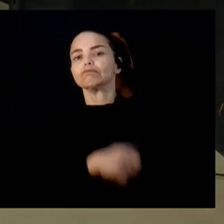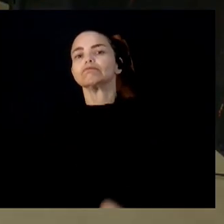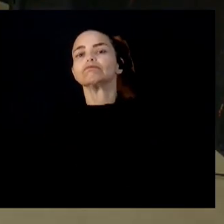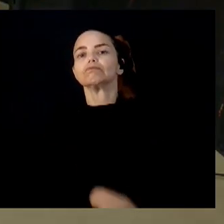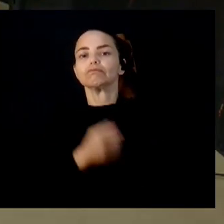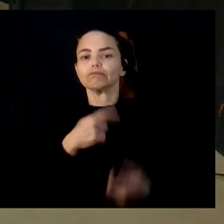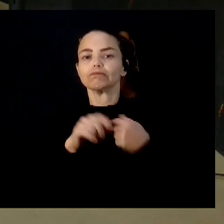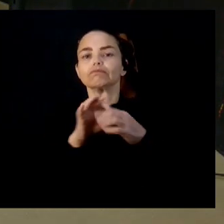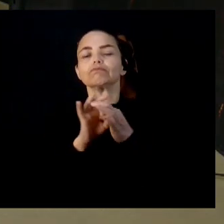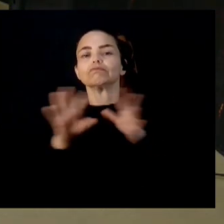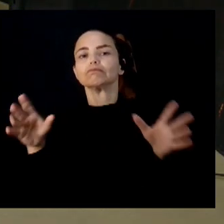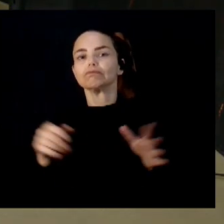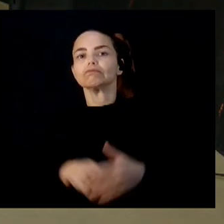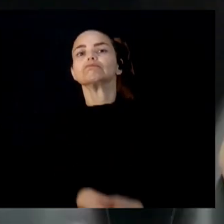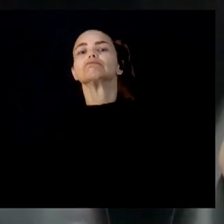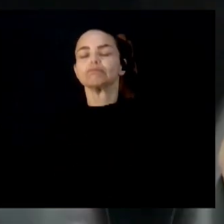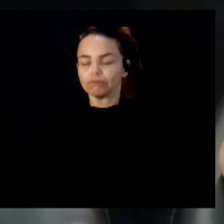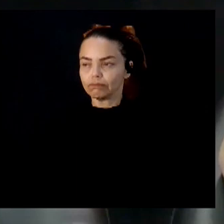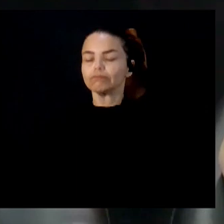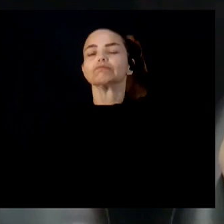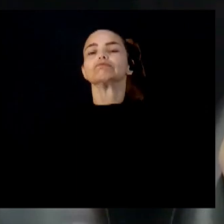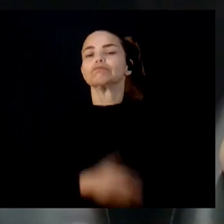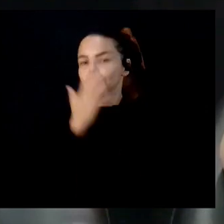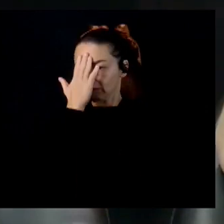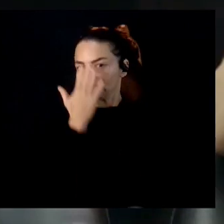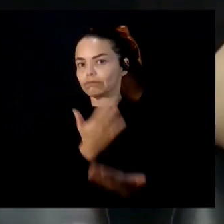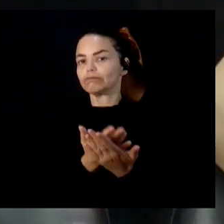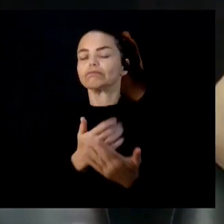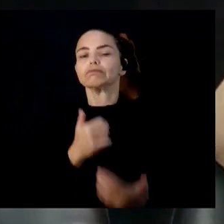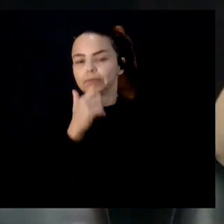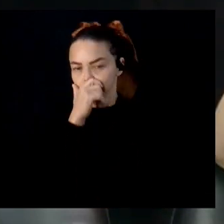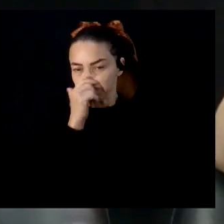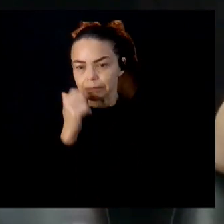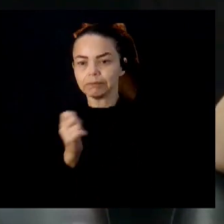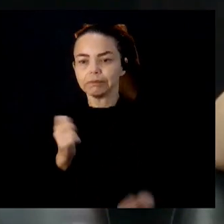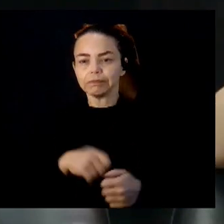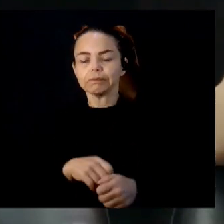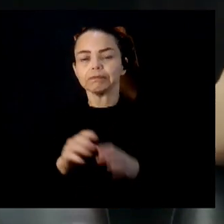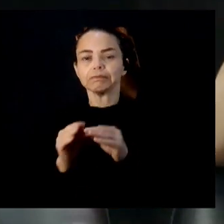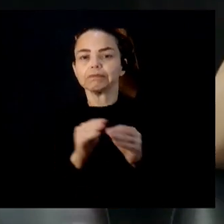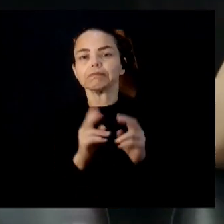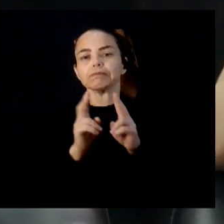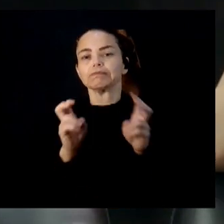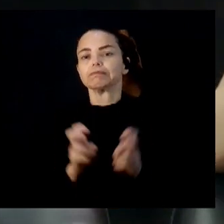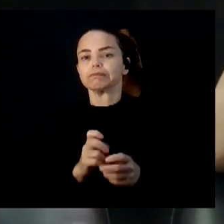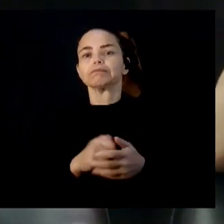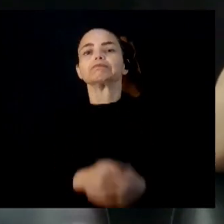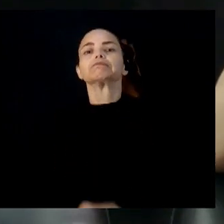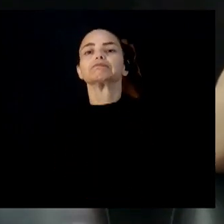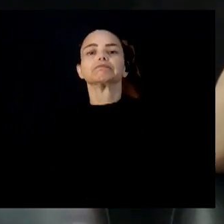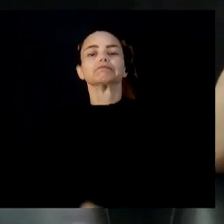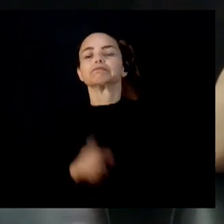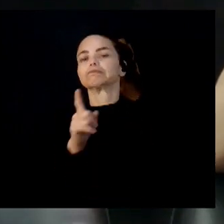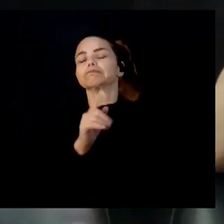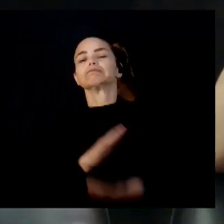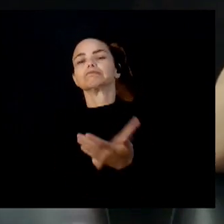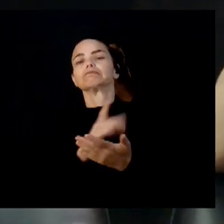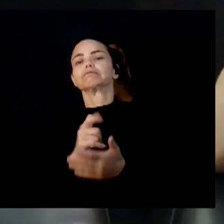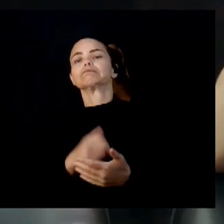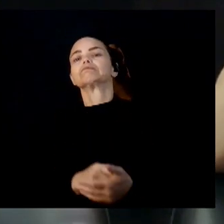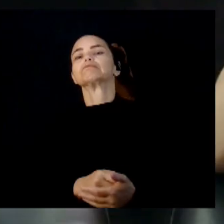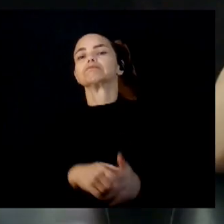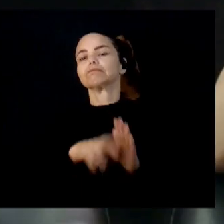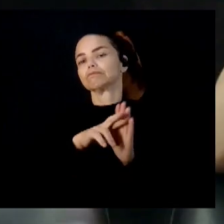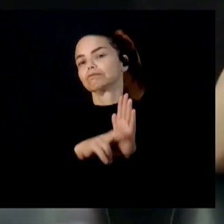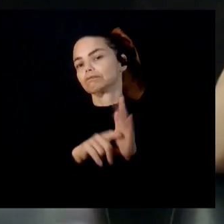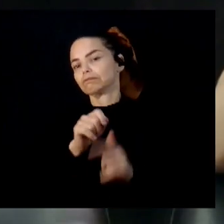também. uma liberdade, uma confiança, né, de que eu posso trazer todos os assuntos para a nossa relação, não alguns assuntos pré-estabelecidos,